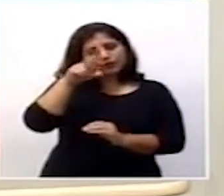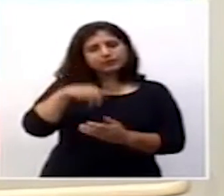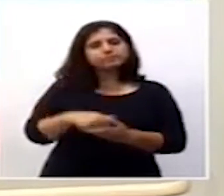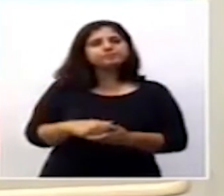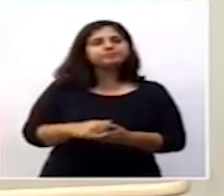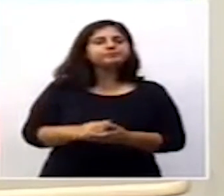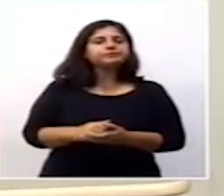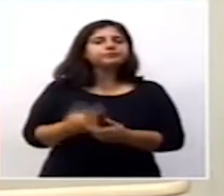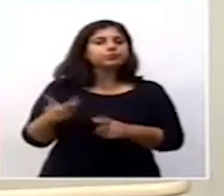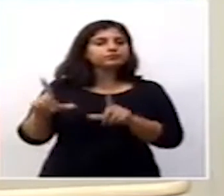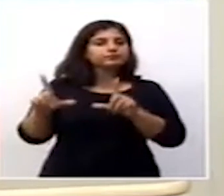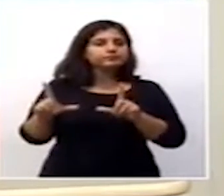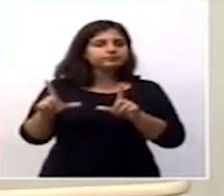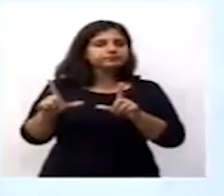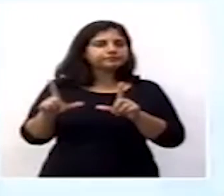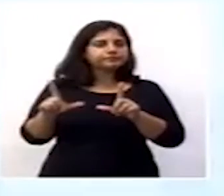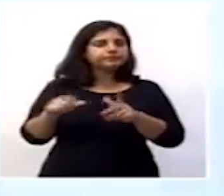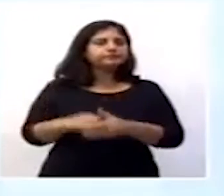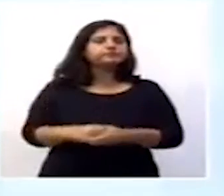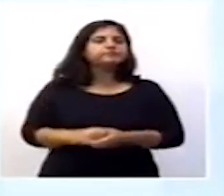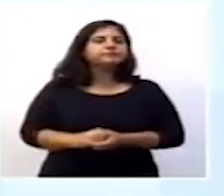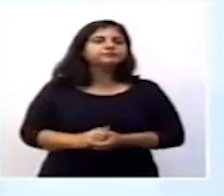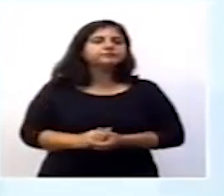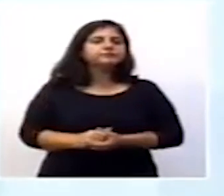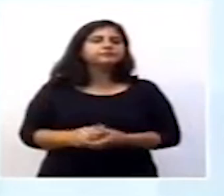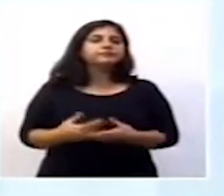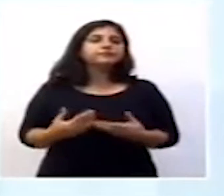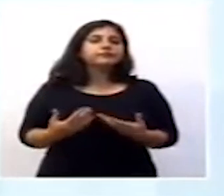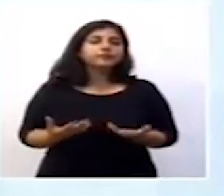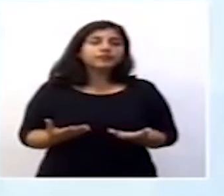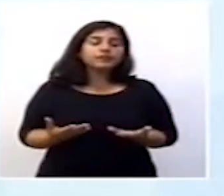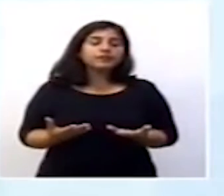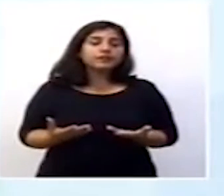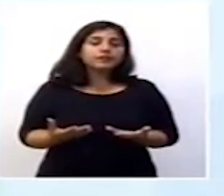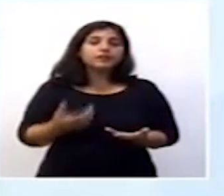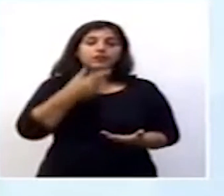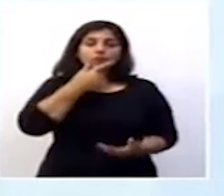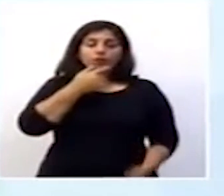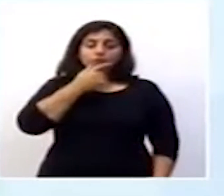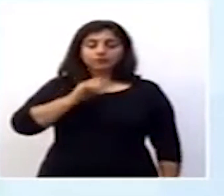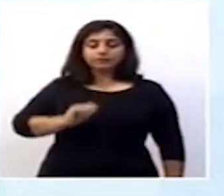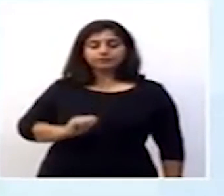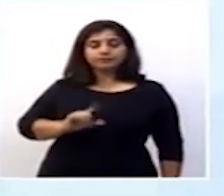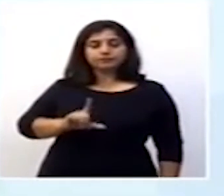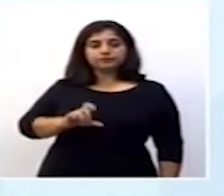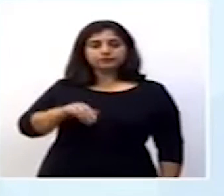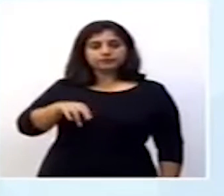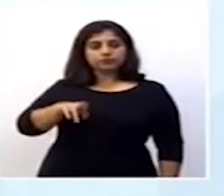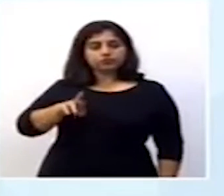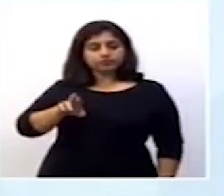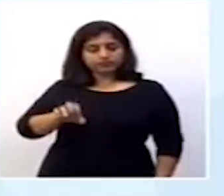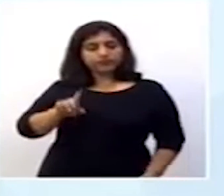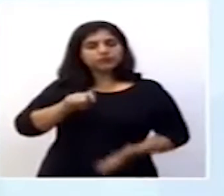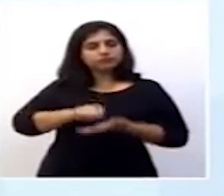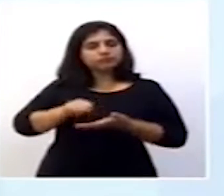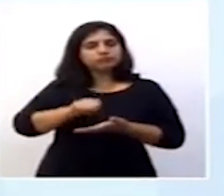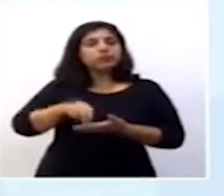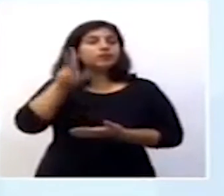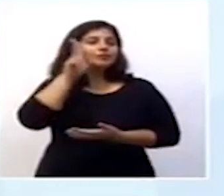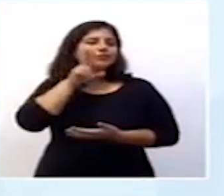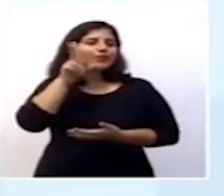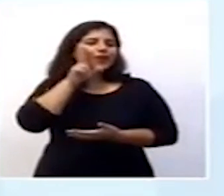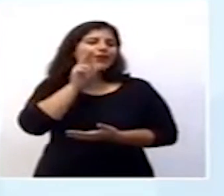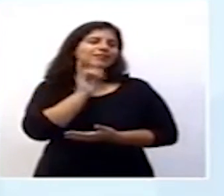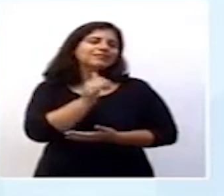passar a tela, por favor? Pode passar? Segundo Alexandre Camilo, ele fala assim: a